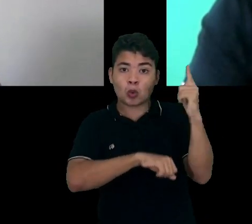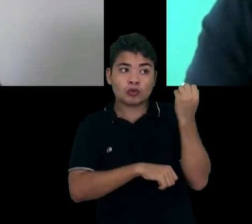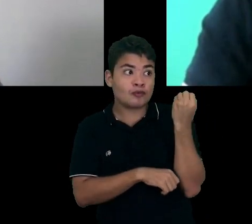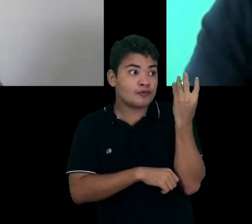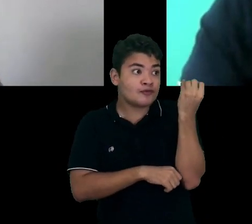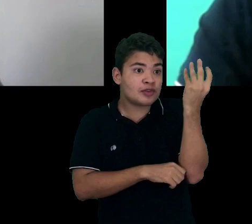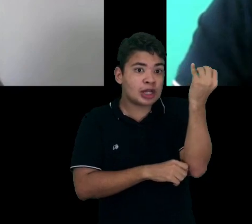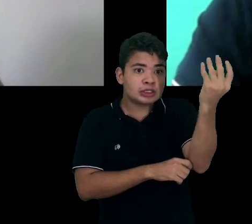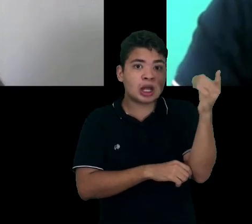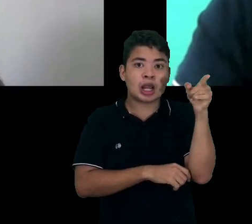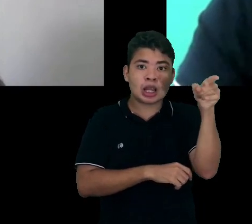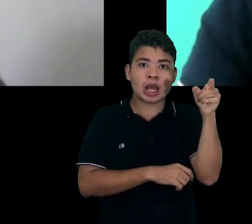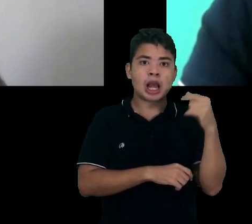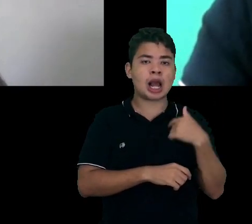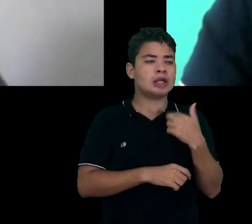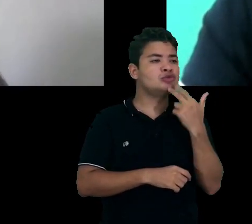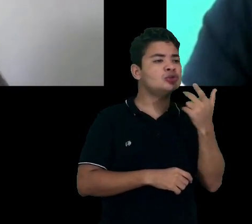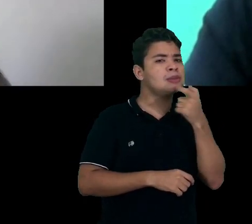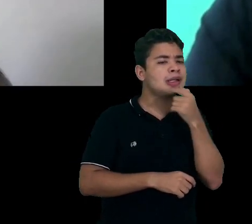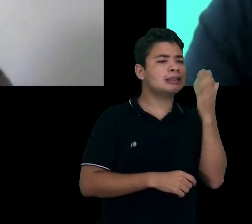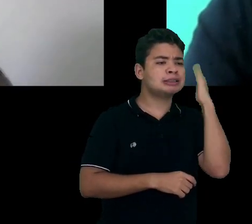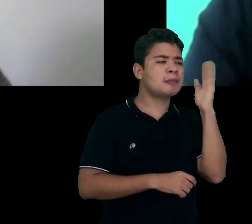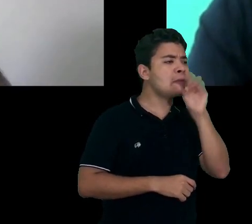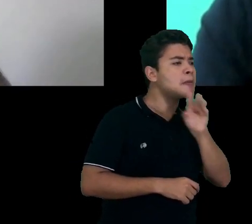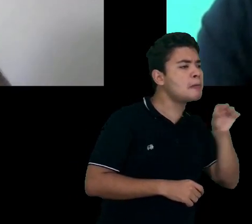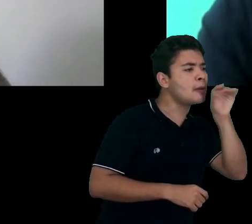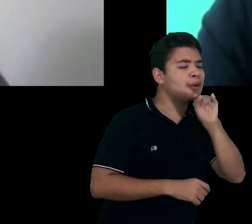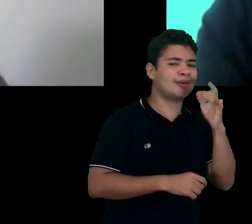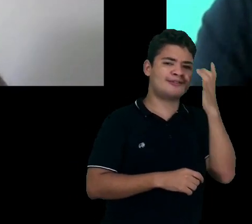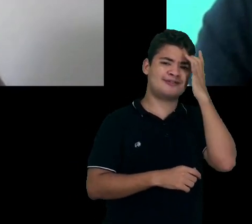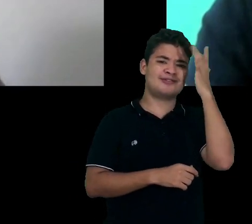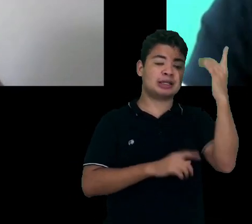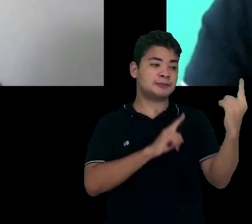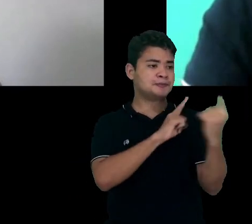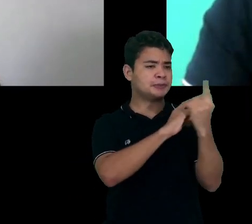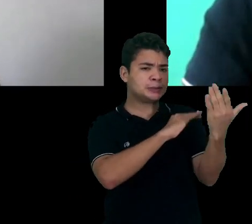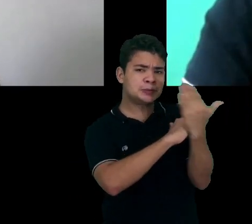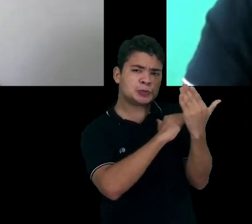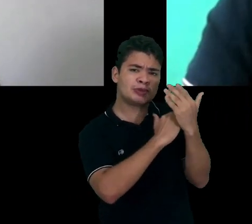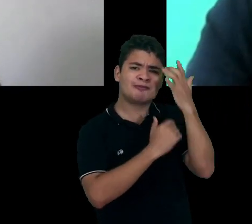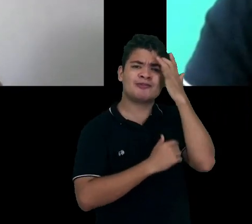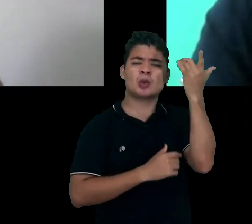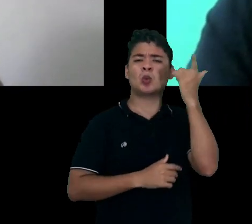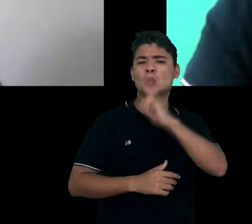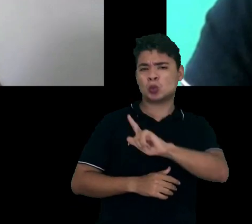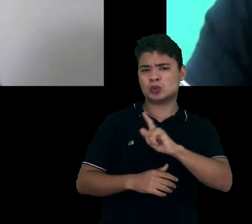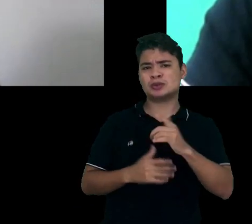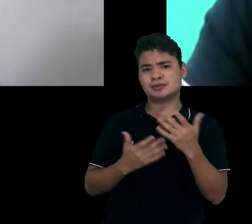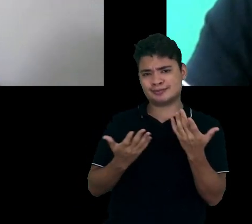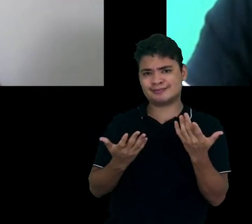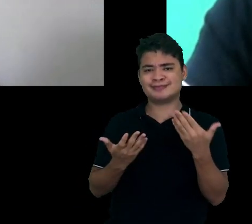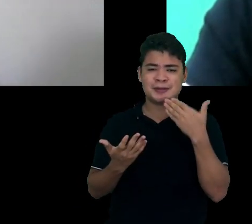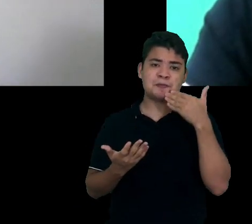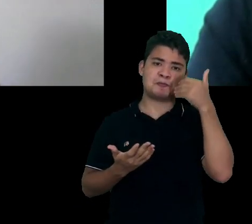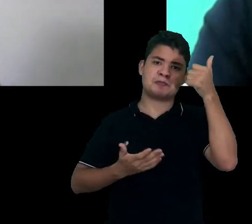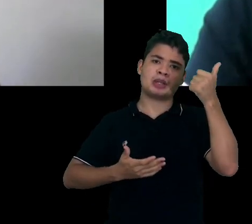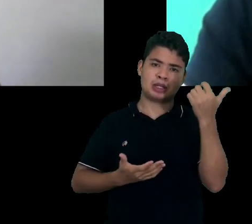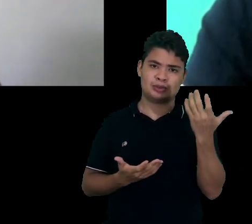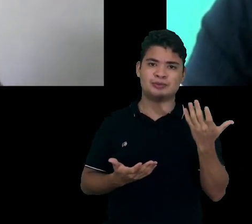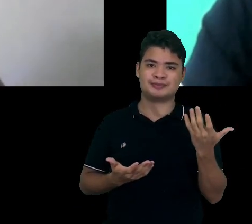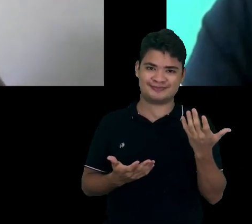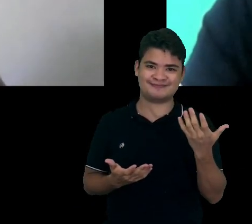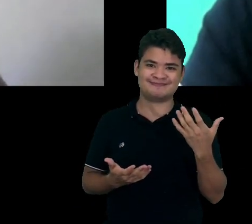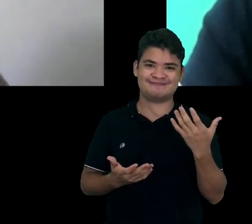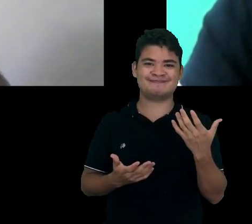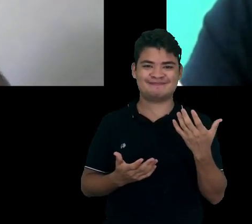país, nós falamos inglês, é muito mais fácil. Até o atendimento que nós podemos receber lá fora